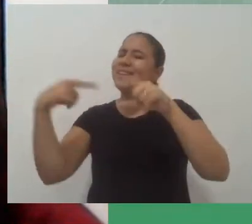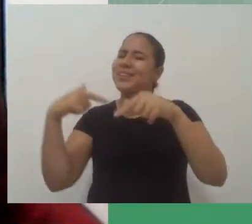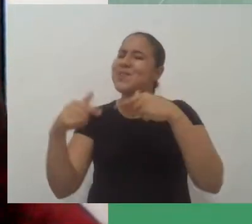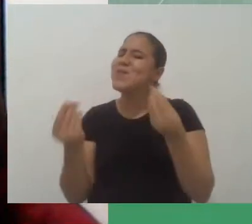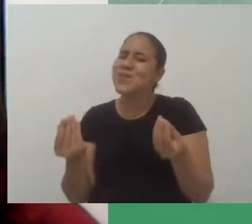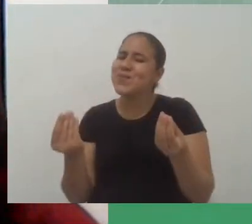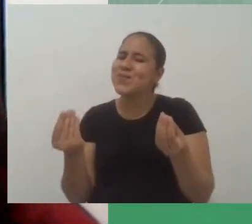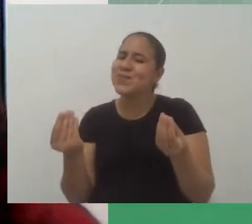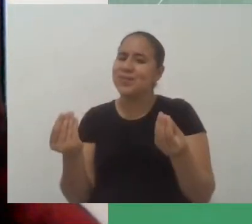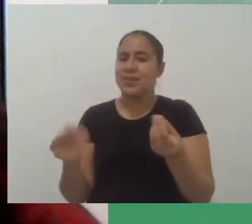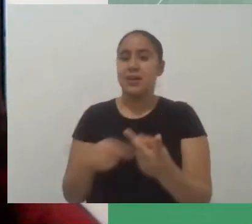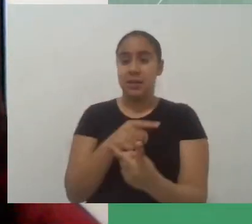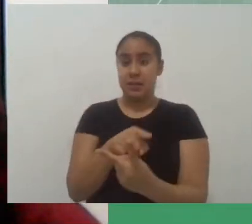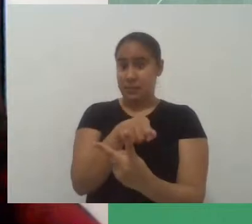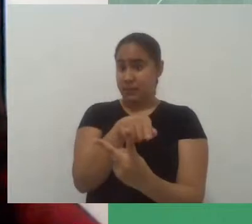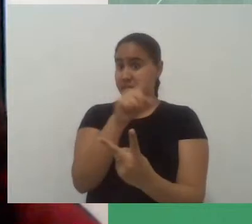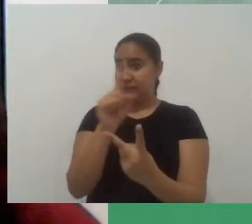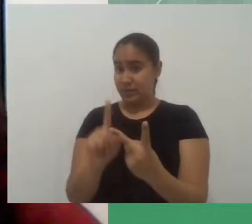é